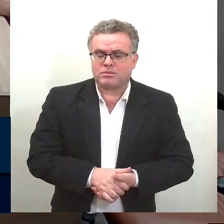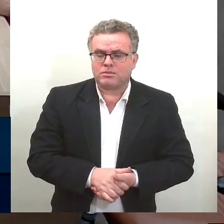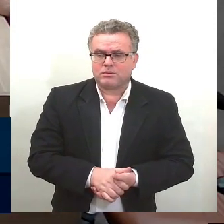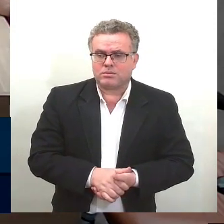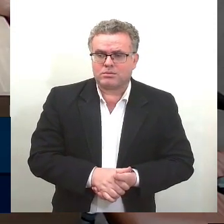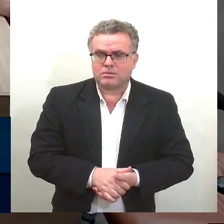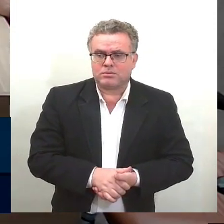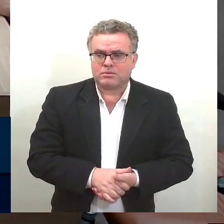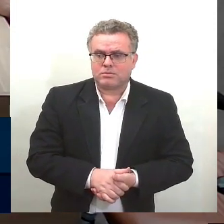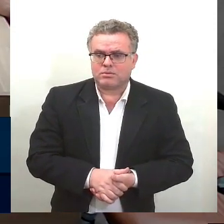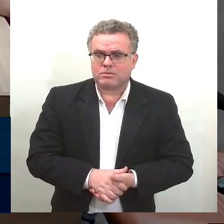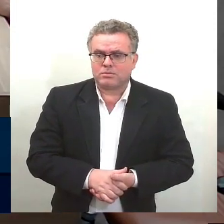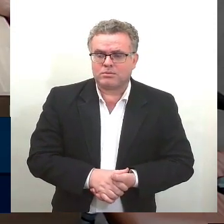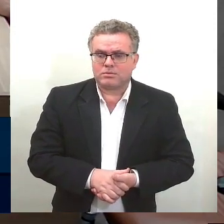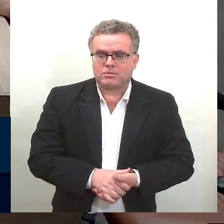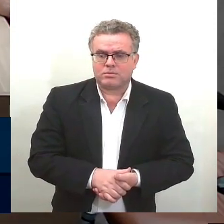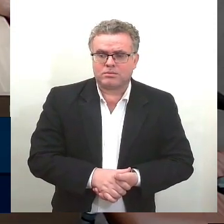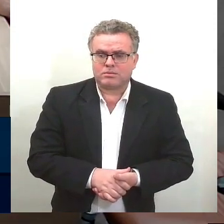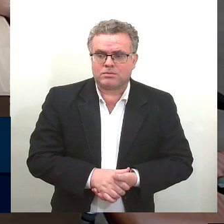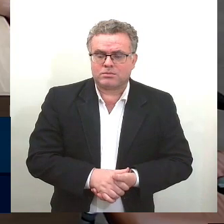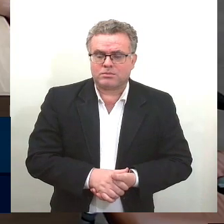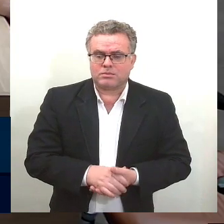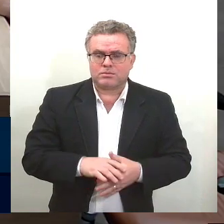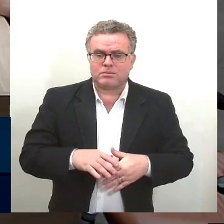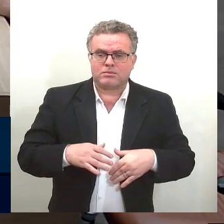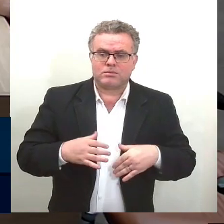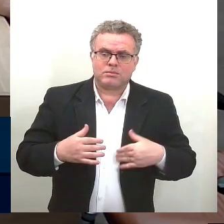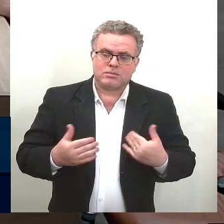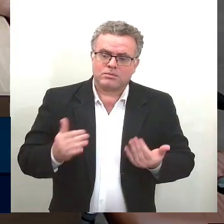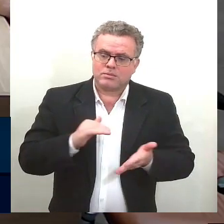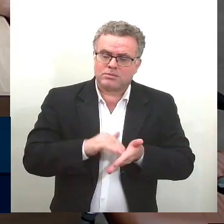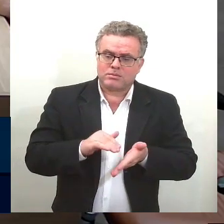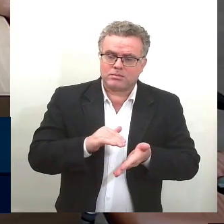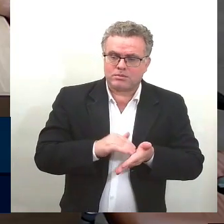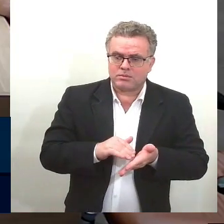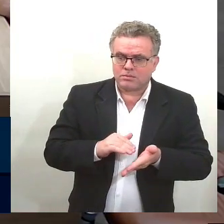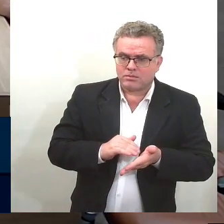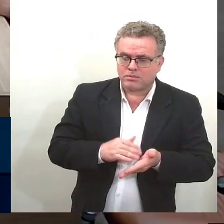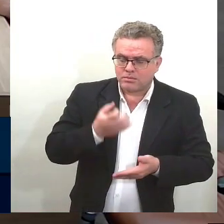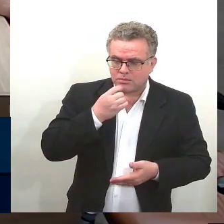Bom dia, secretária. Bom dia a todos os deputados e deputadas.